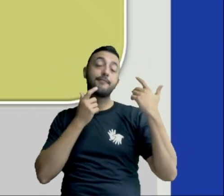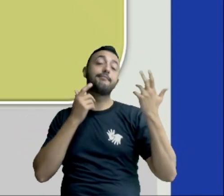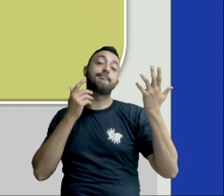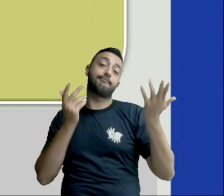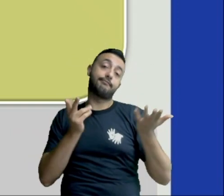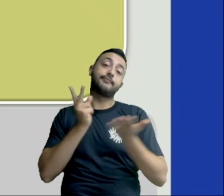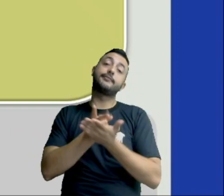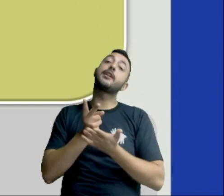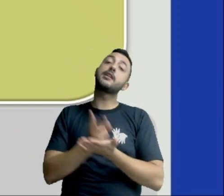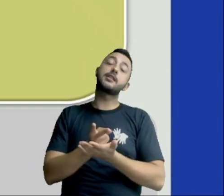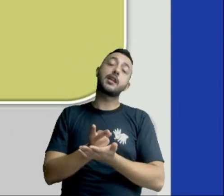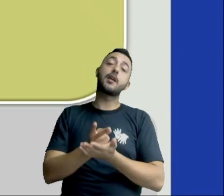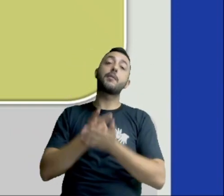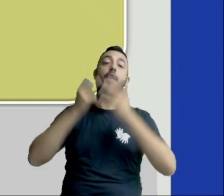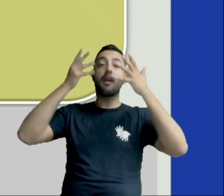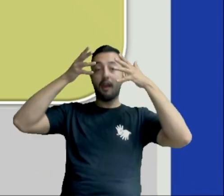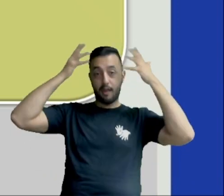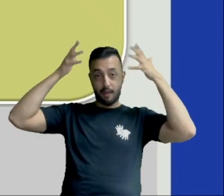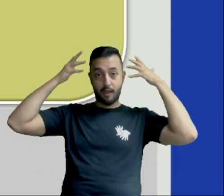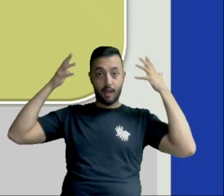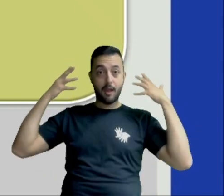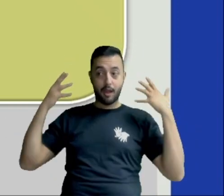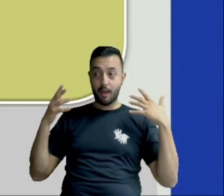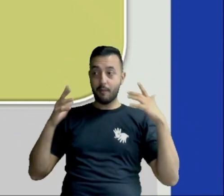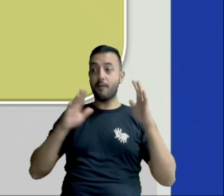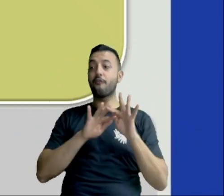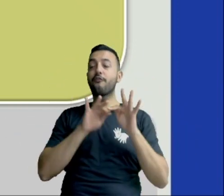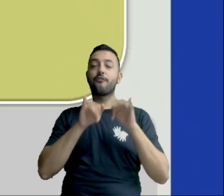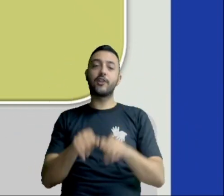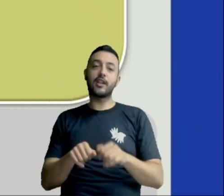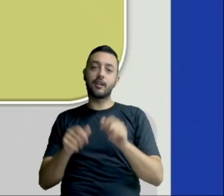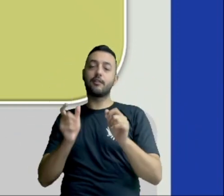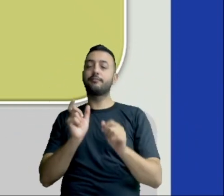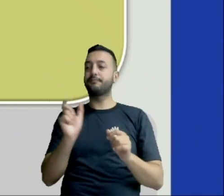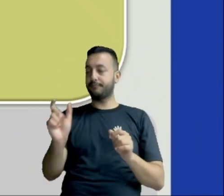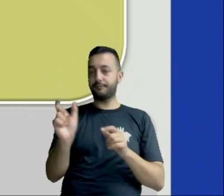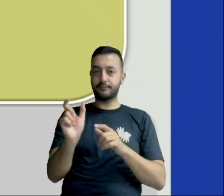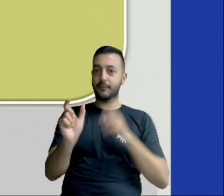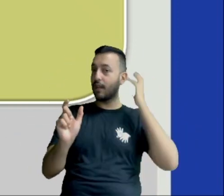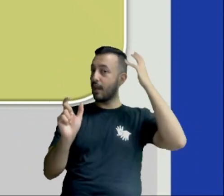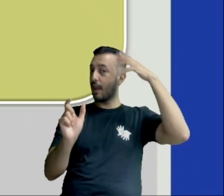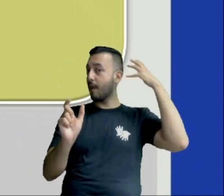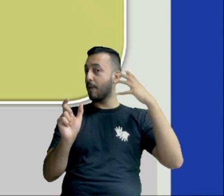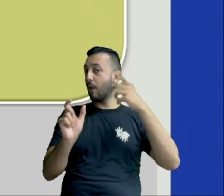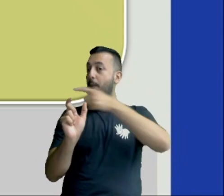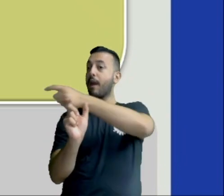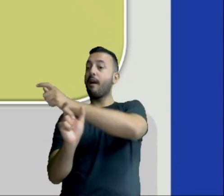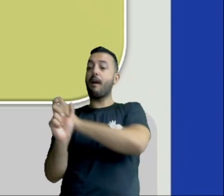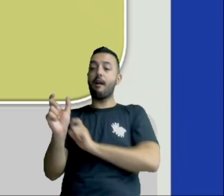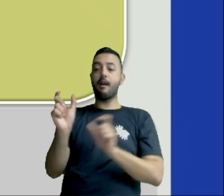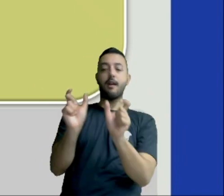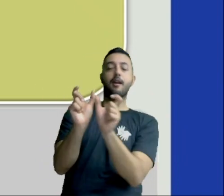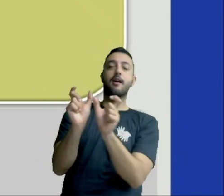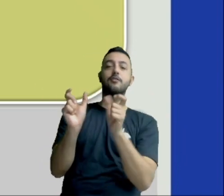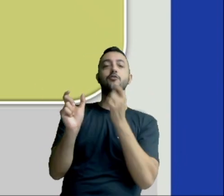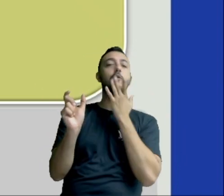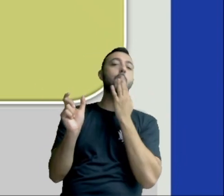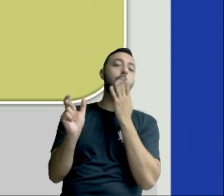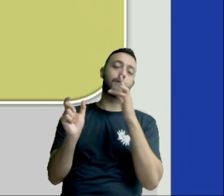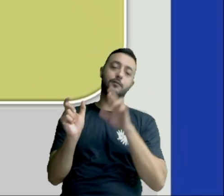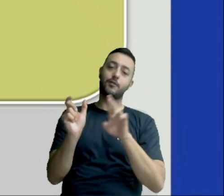da palavrinha. Então, cabelo fica no final da frase e antes da palavra cabelo vem a cor,